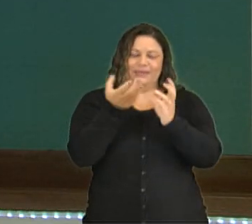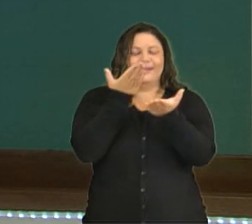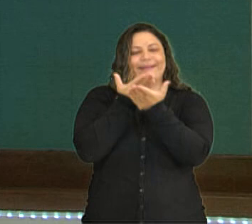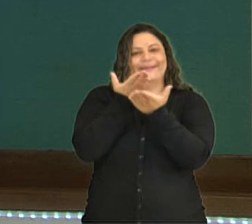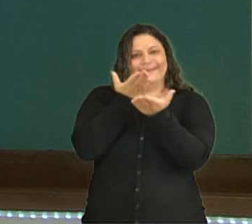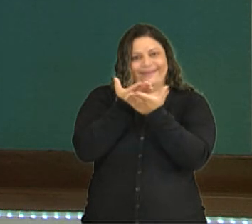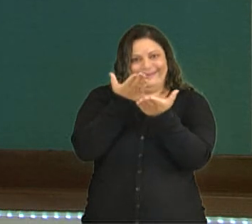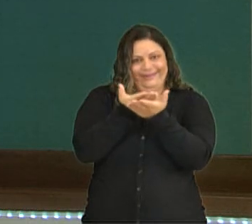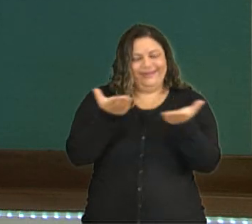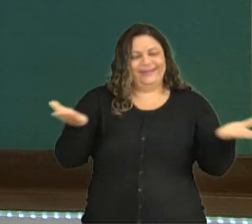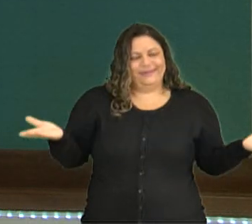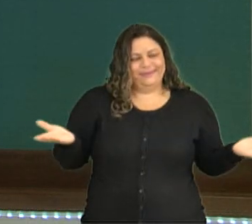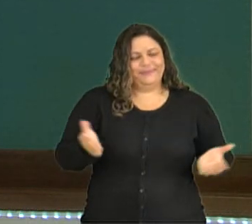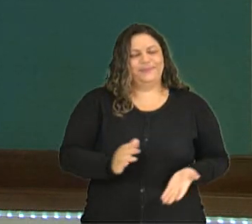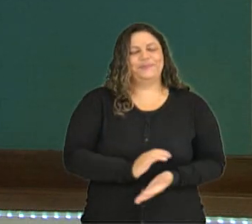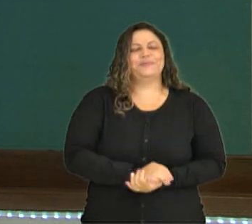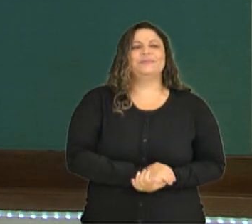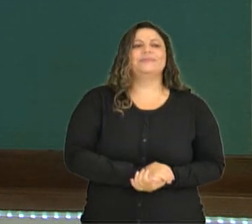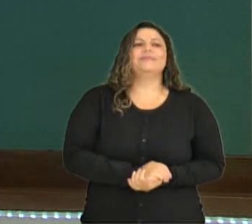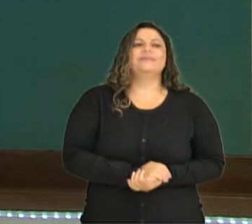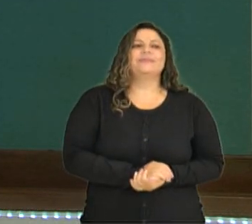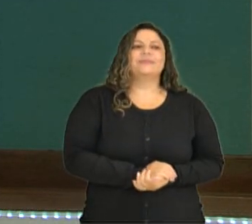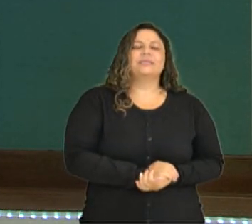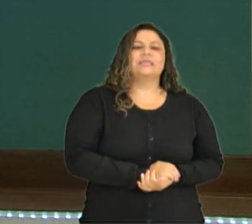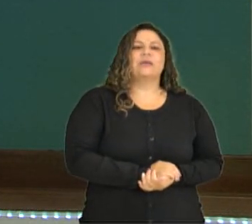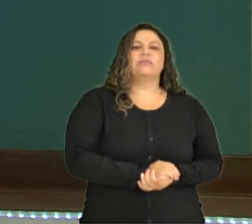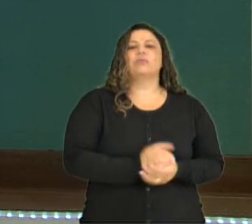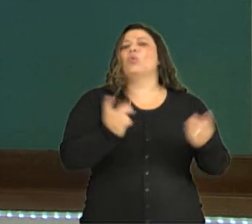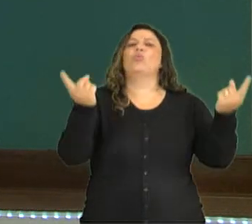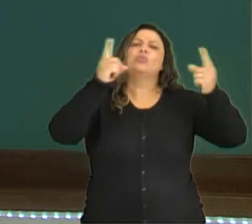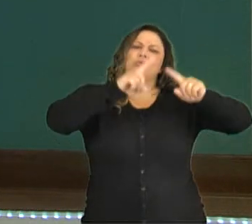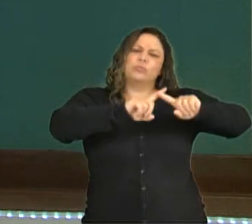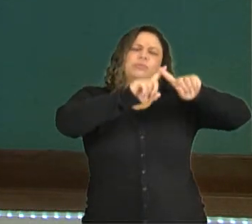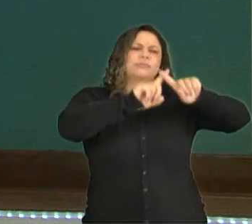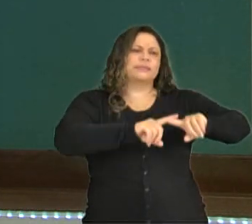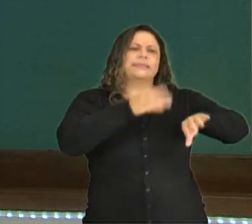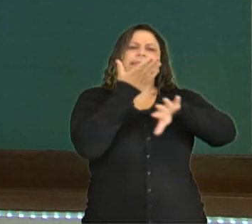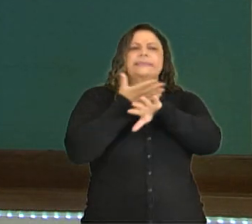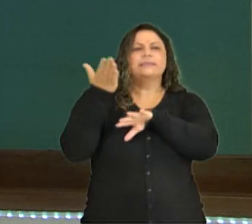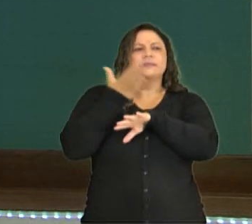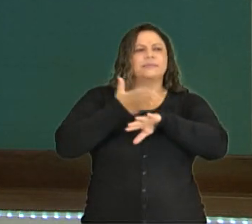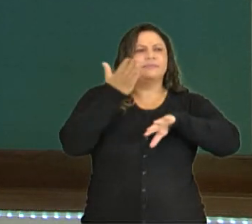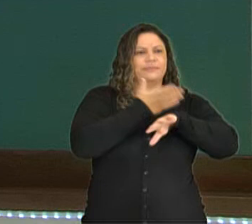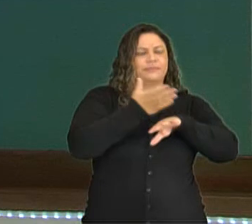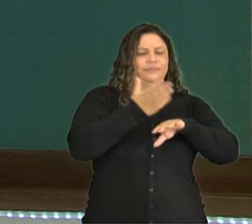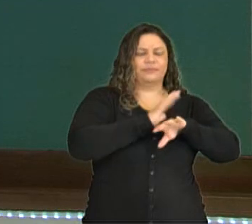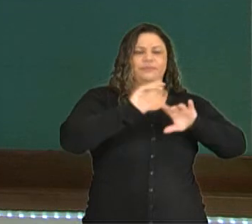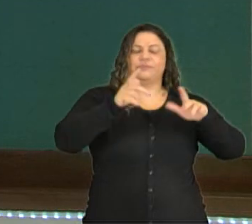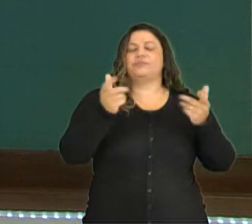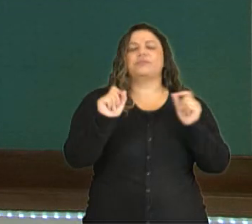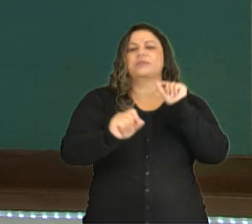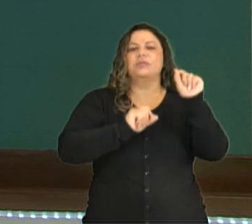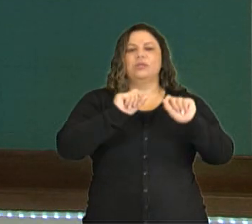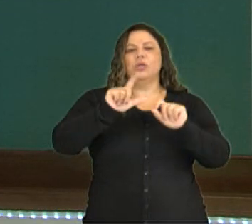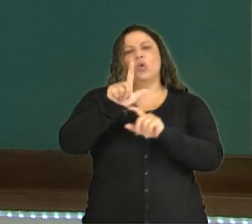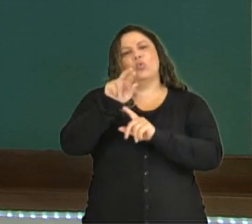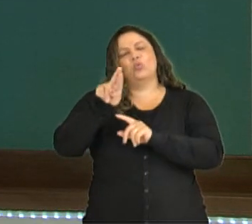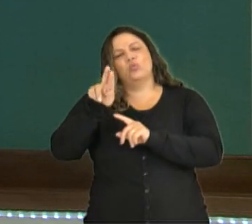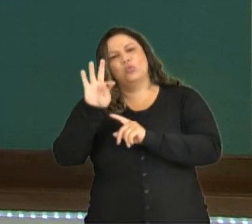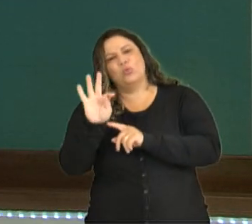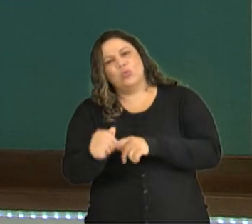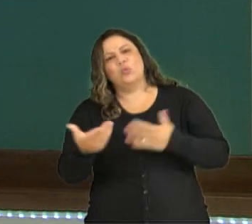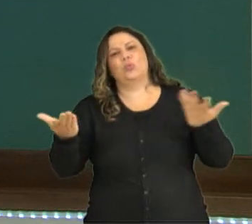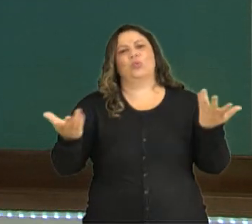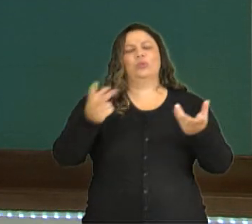nessa nossa aula. Então, a gente viu sobre jogar capoeira, sobre o que a capoeira é, luta, dança e